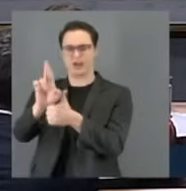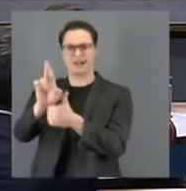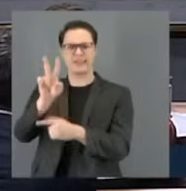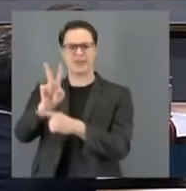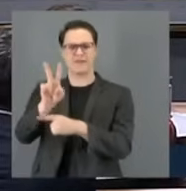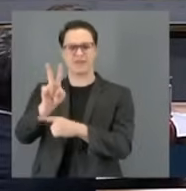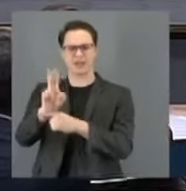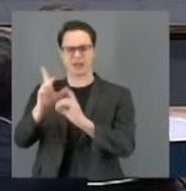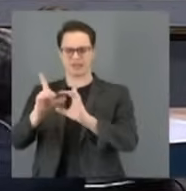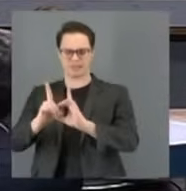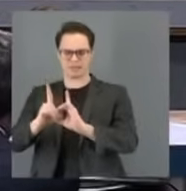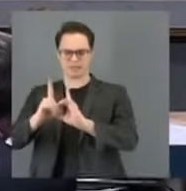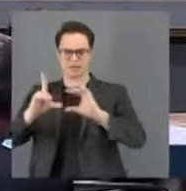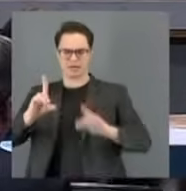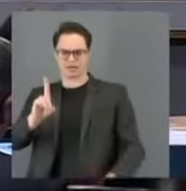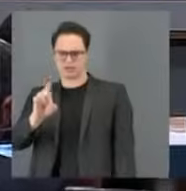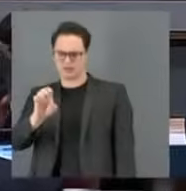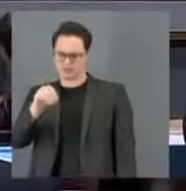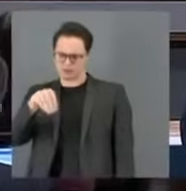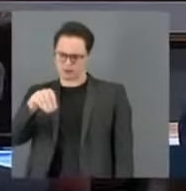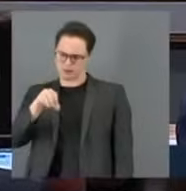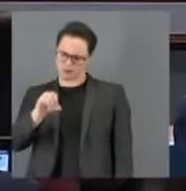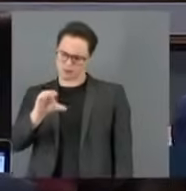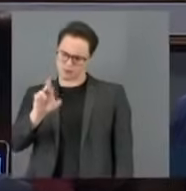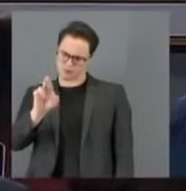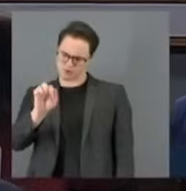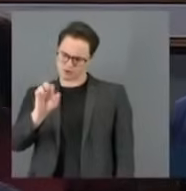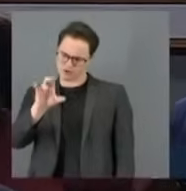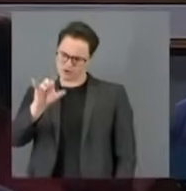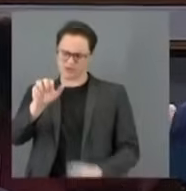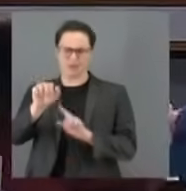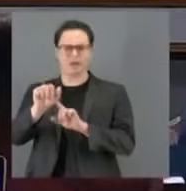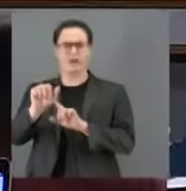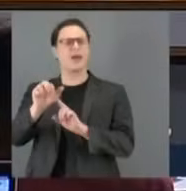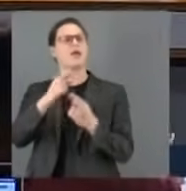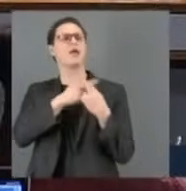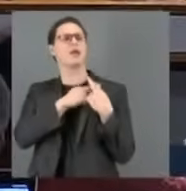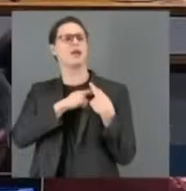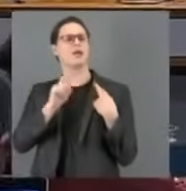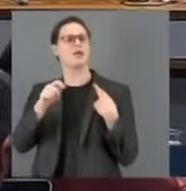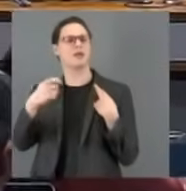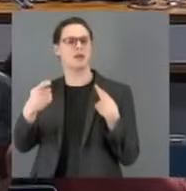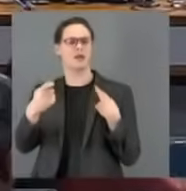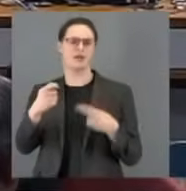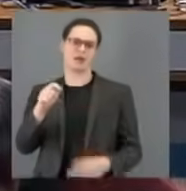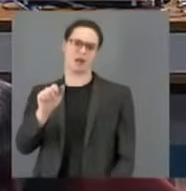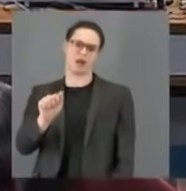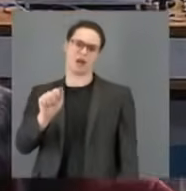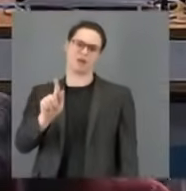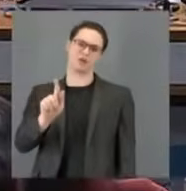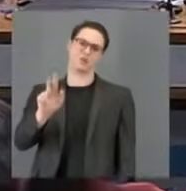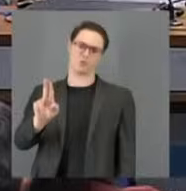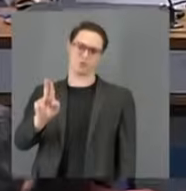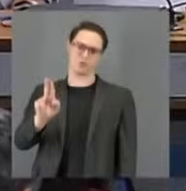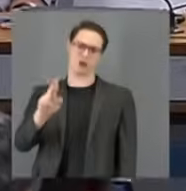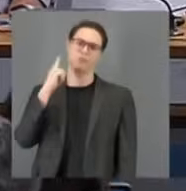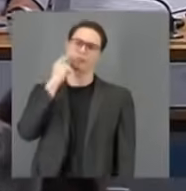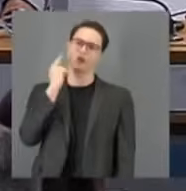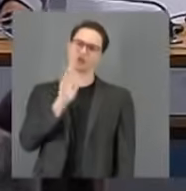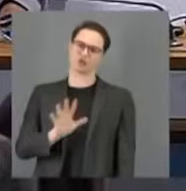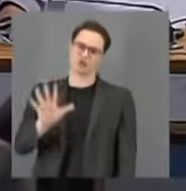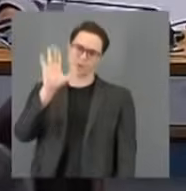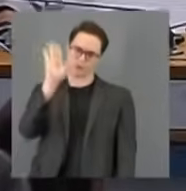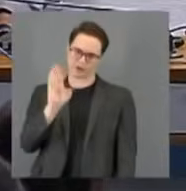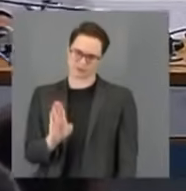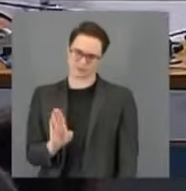Democracia, que está hoje sob a responsabilidade da Advocacia Geral da União, AGU. E